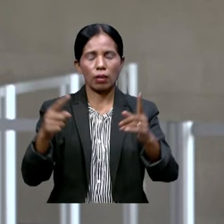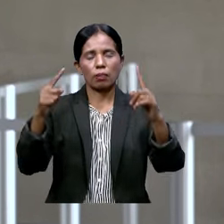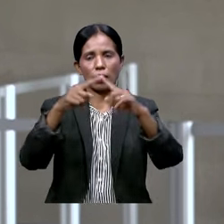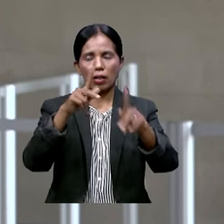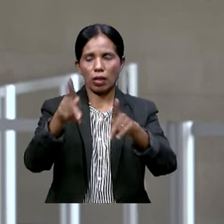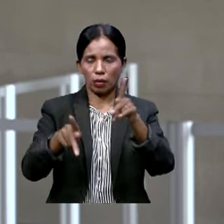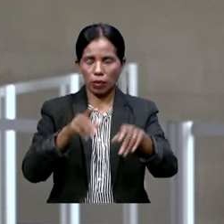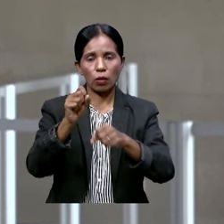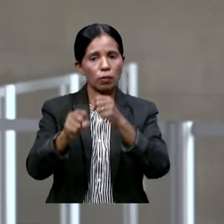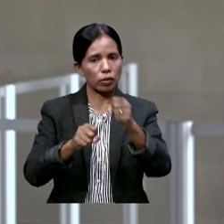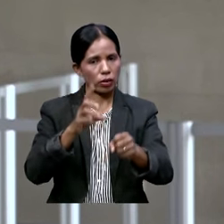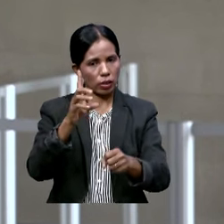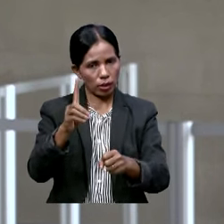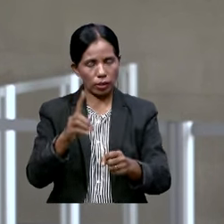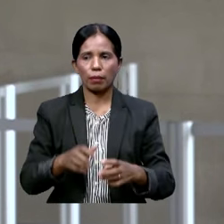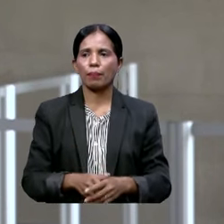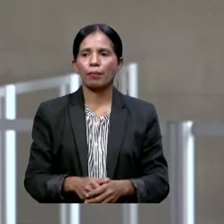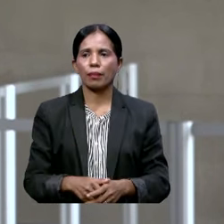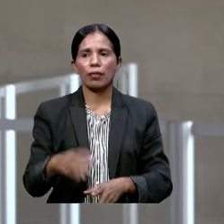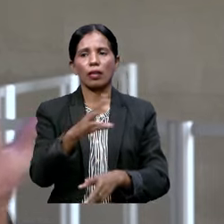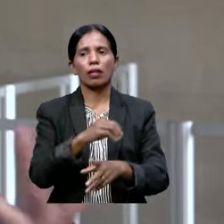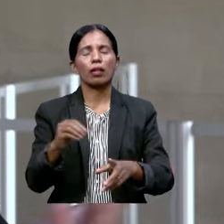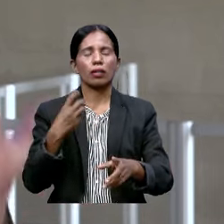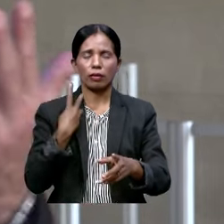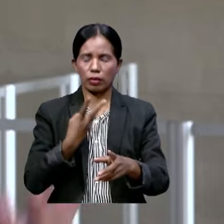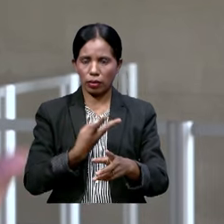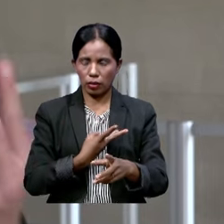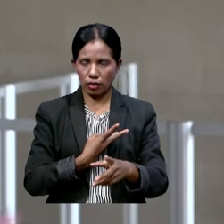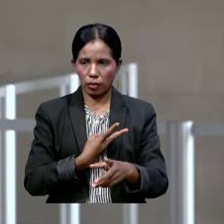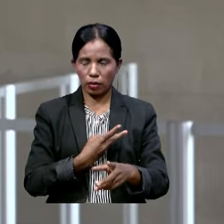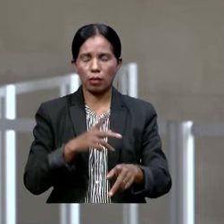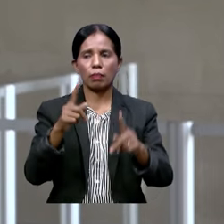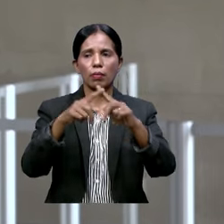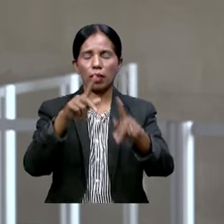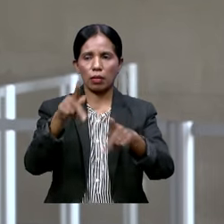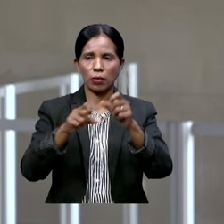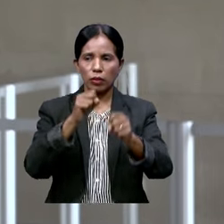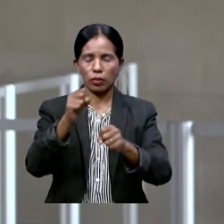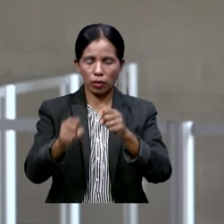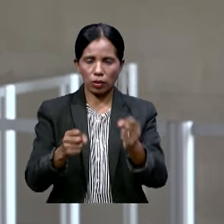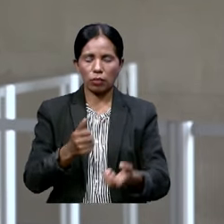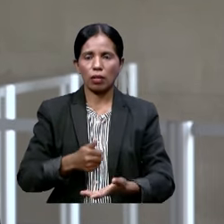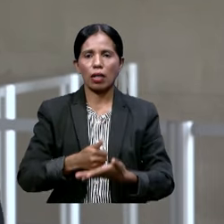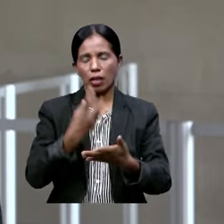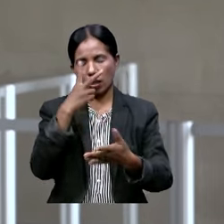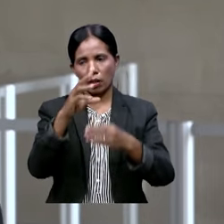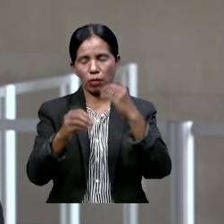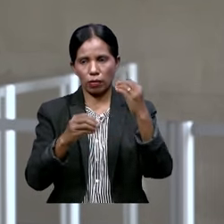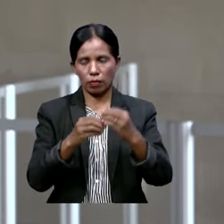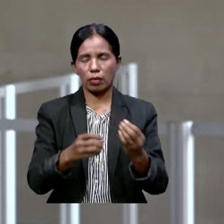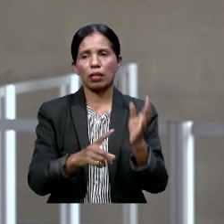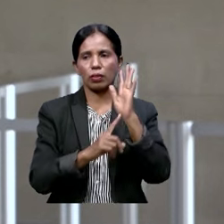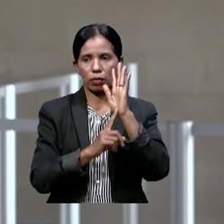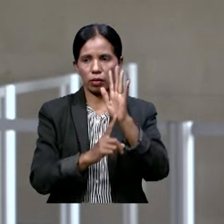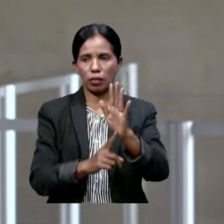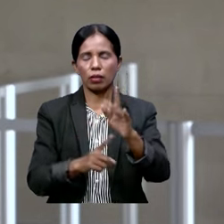para a sociedade. E isto também é bom que as pessoas, a sociedade saibam. E assim eu informo sempre